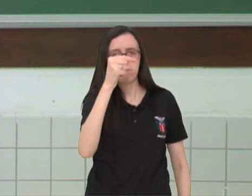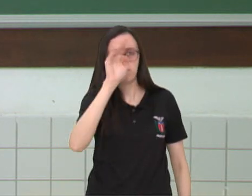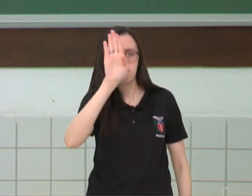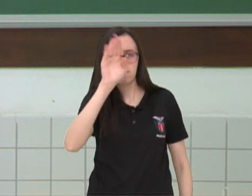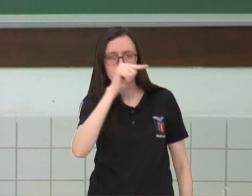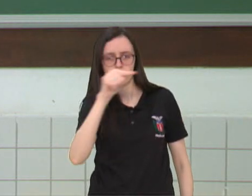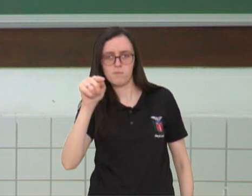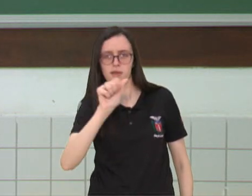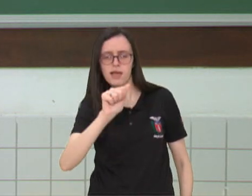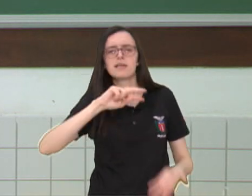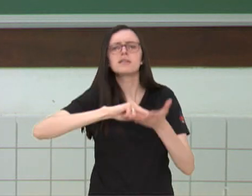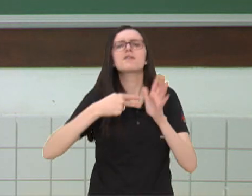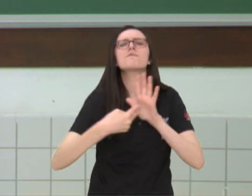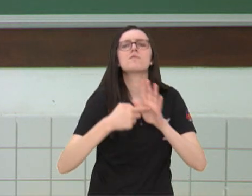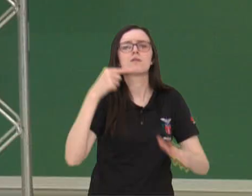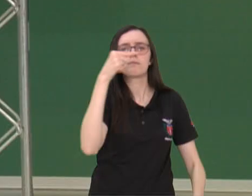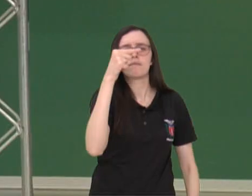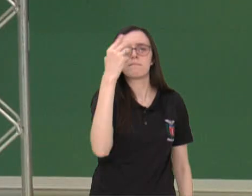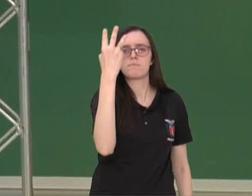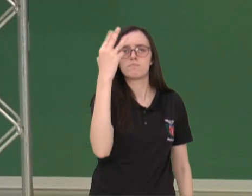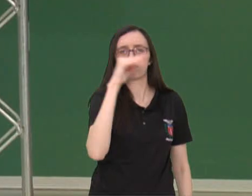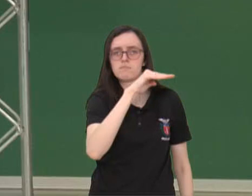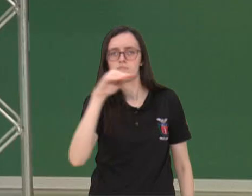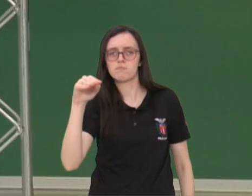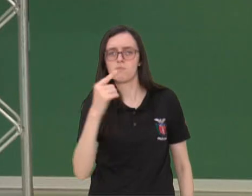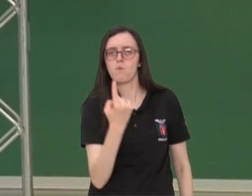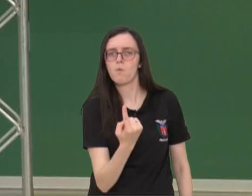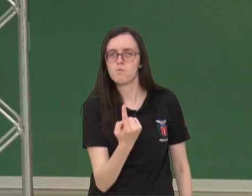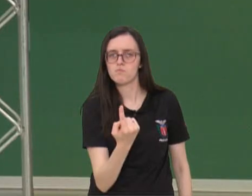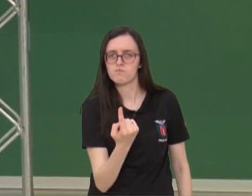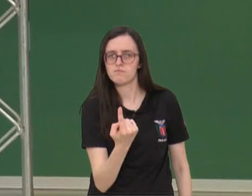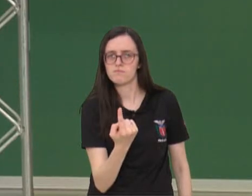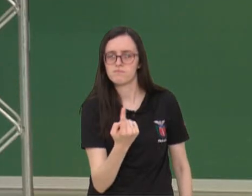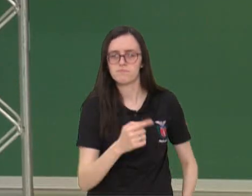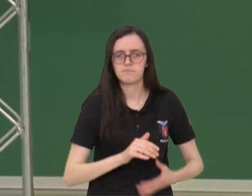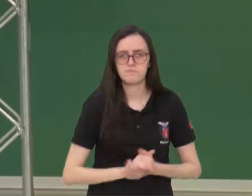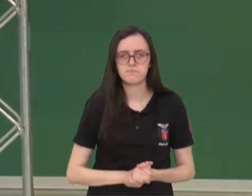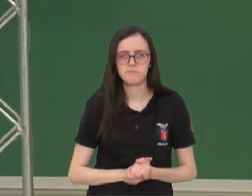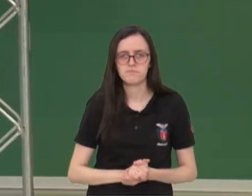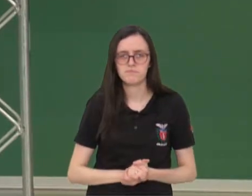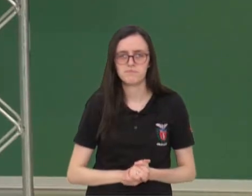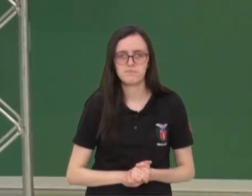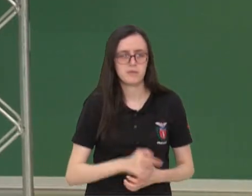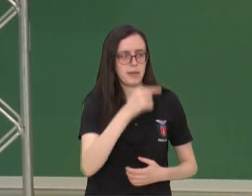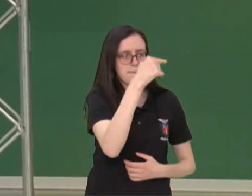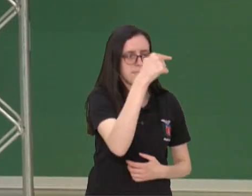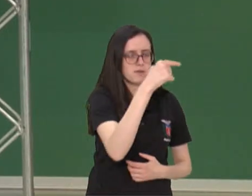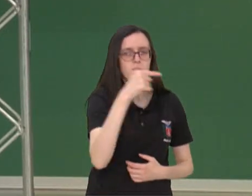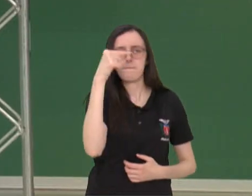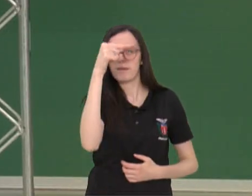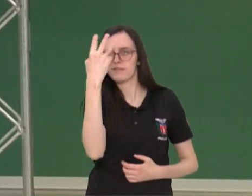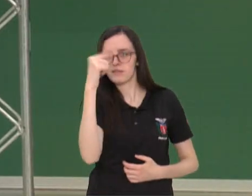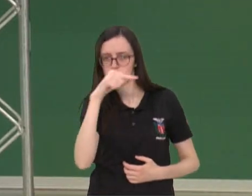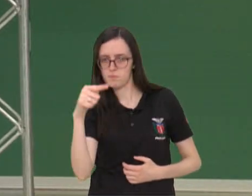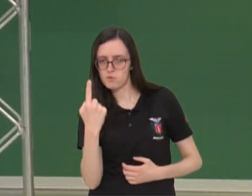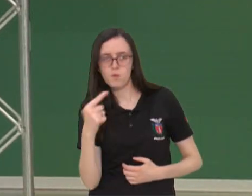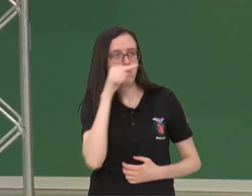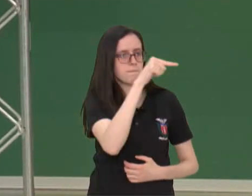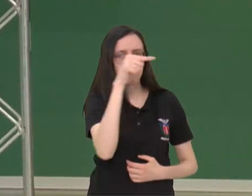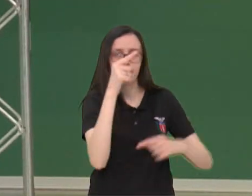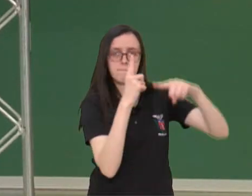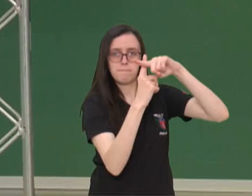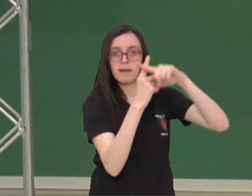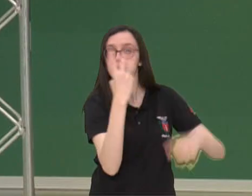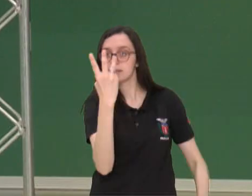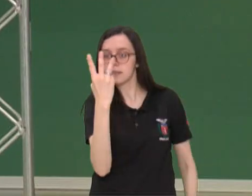seria menos 3 sobre o 1. Ou seja, menos o menos 3 sobre o 1. Menos 3 dá 3 positivo, então realmente a soma